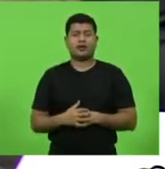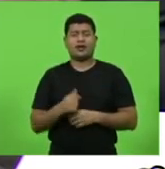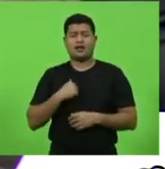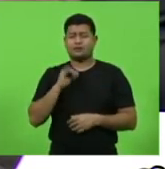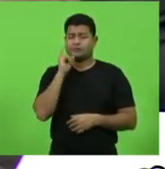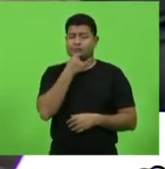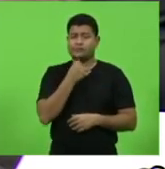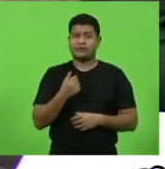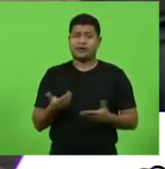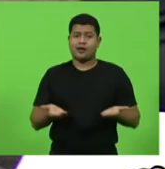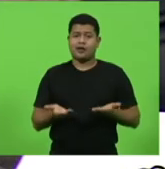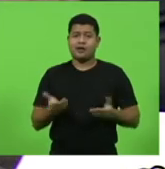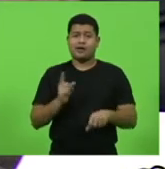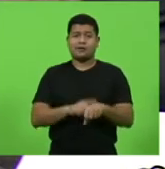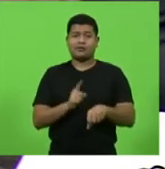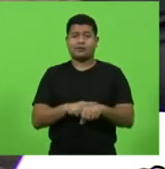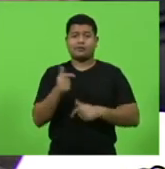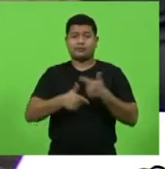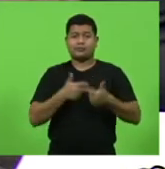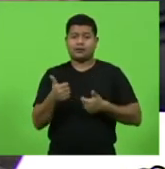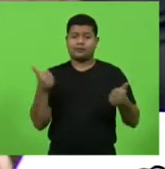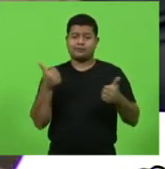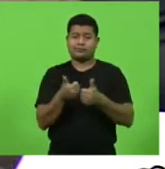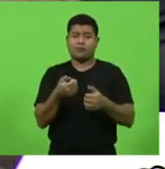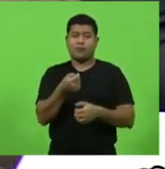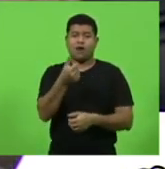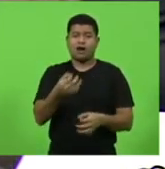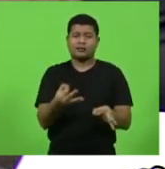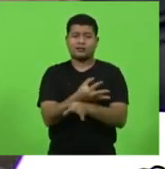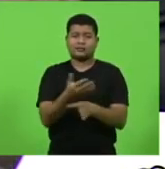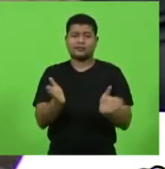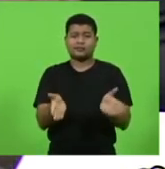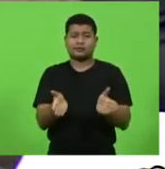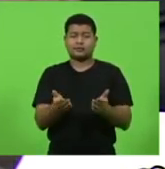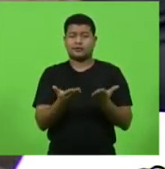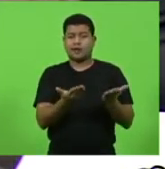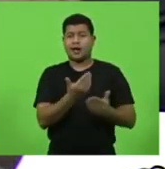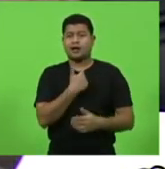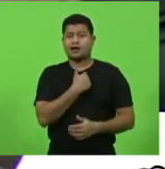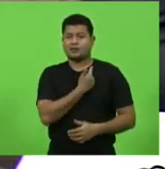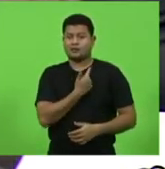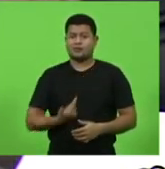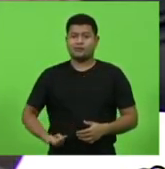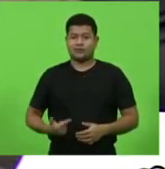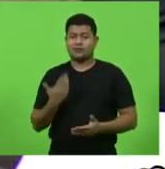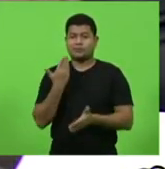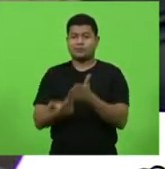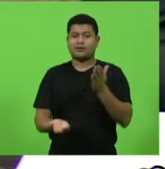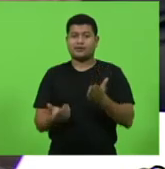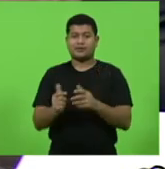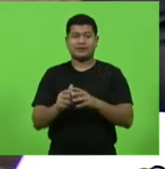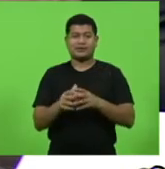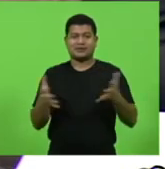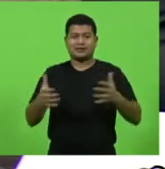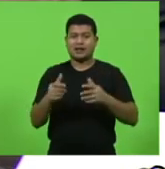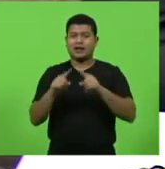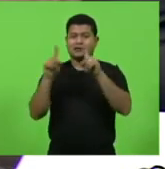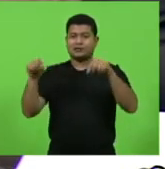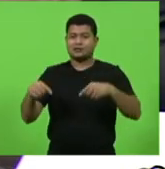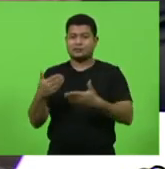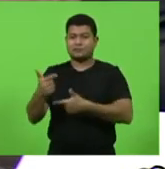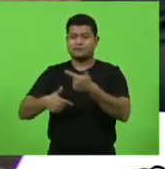que o tempo de trabalho juntos está acabando e que o Estado irá perder uma grande servidora como a doutora Darcy